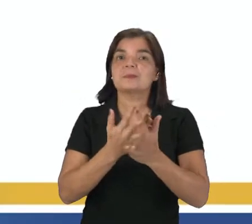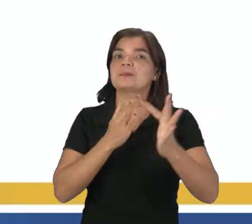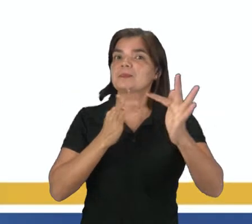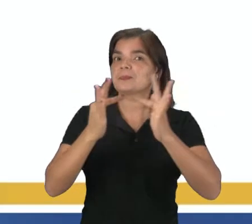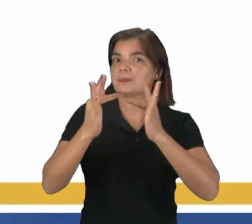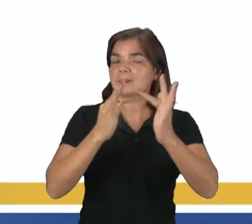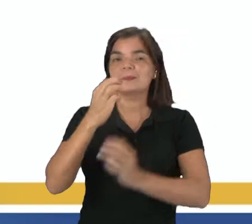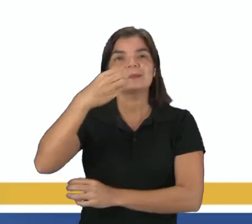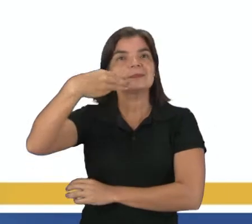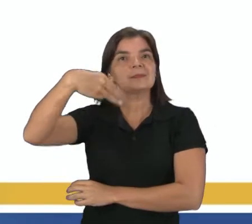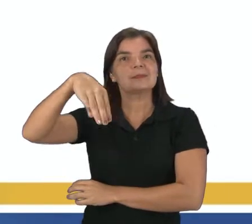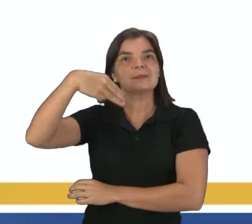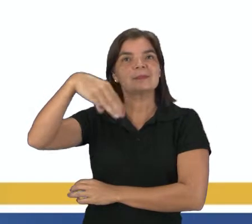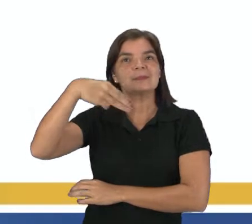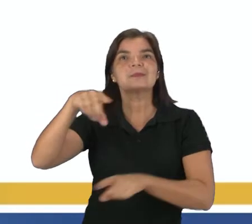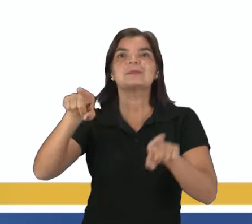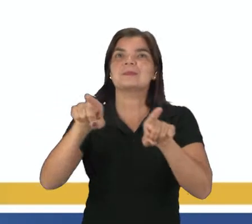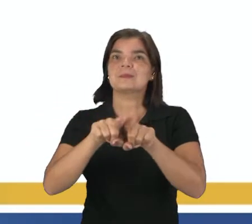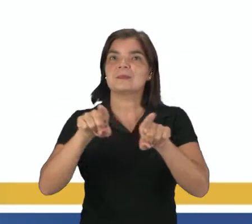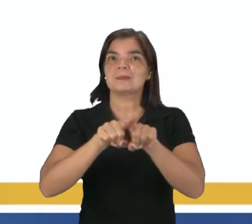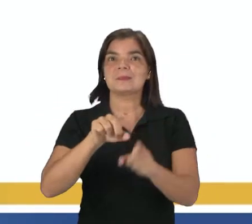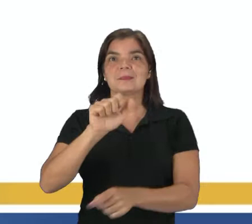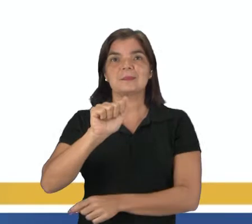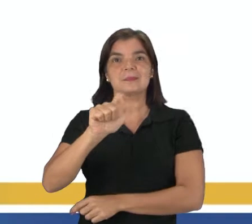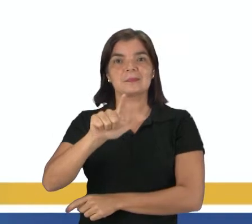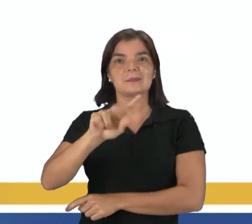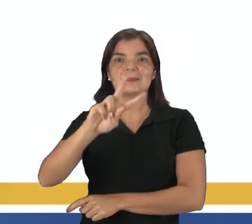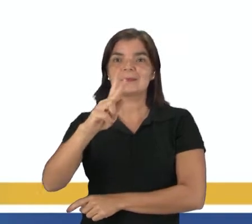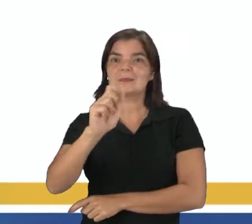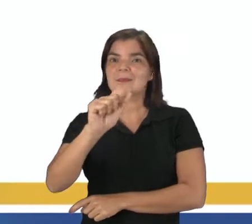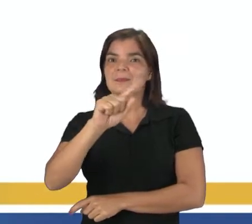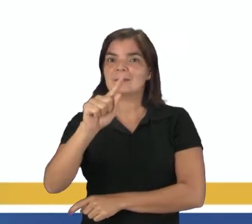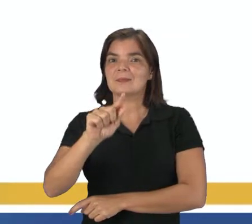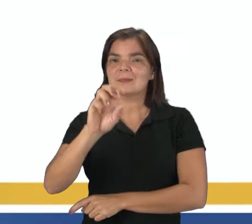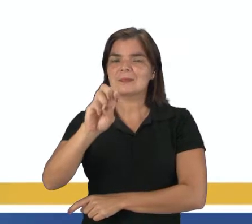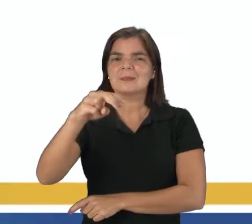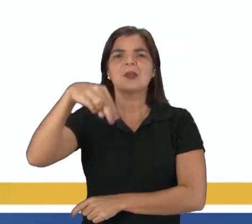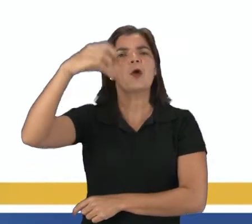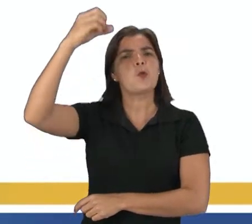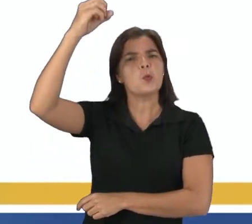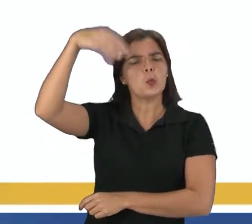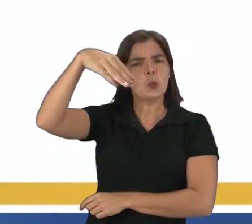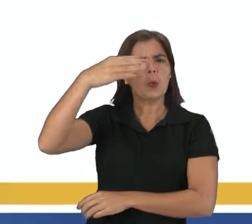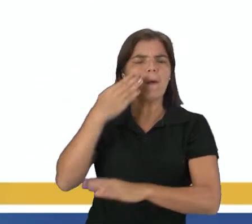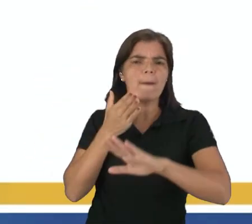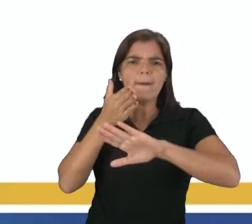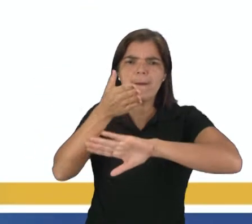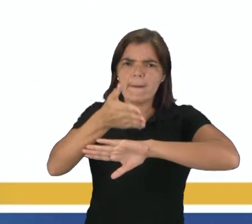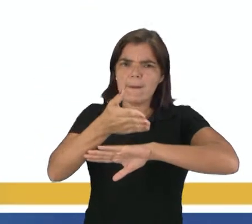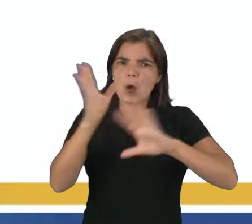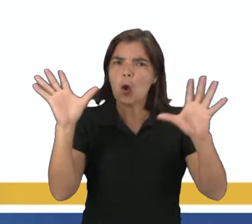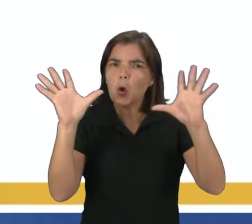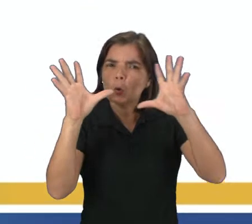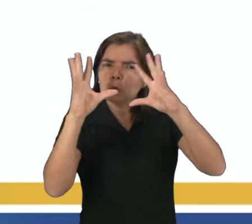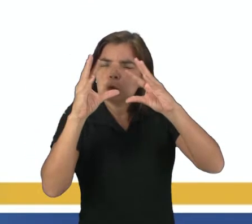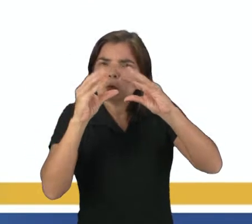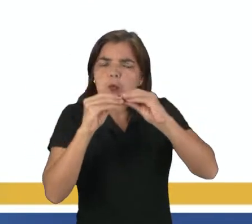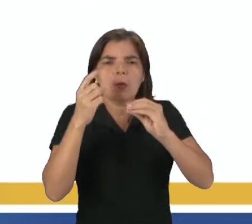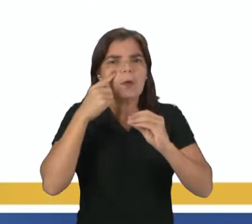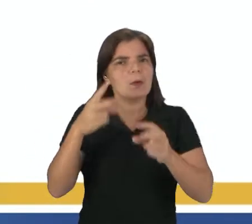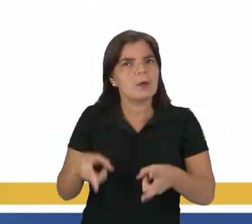e matemático árabe Alhazen. Ao observar um feixe de luz atravessar um quarto escuro,